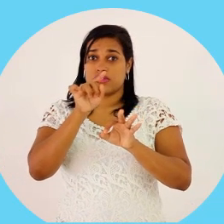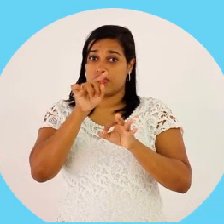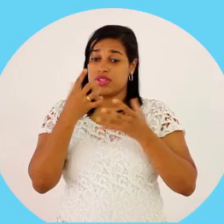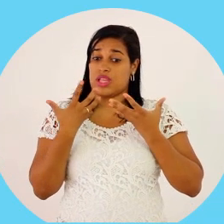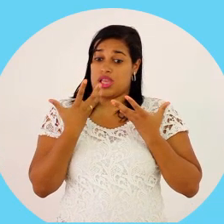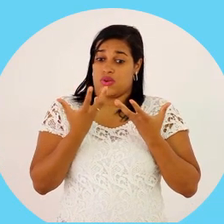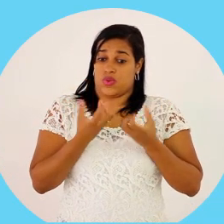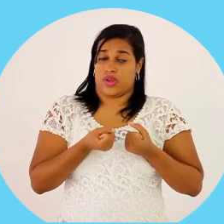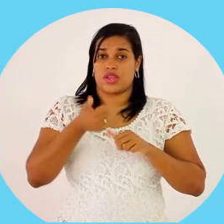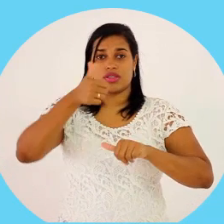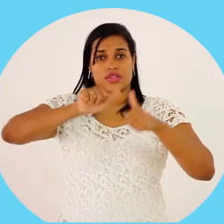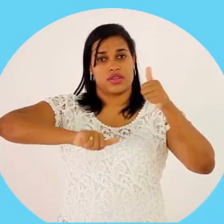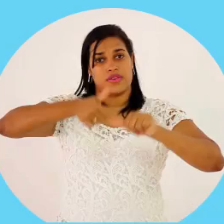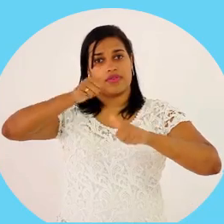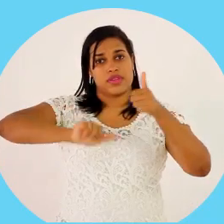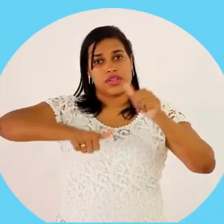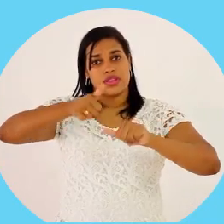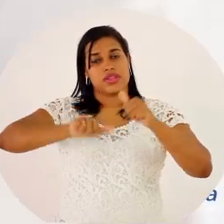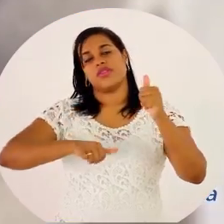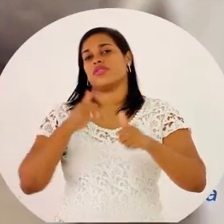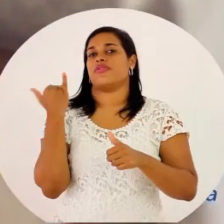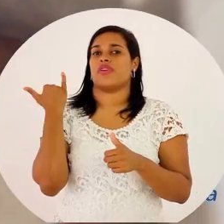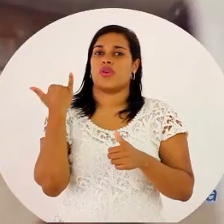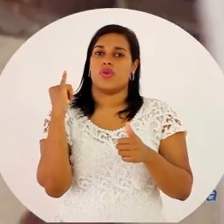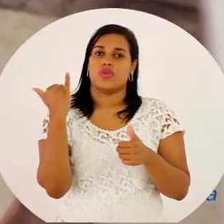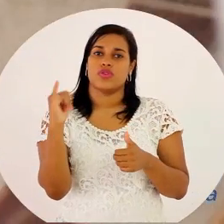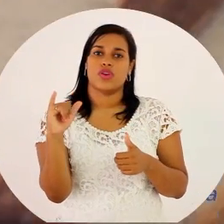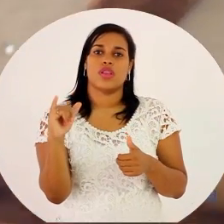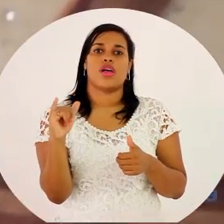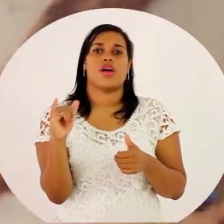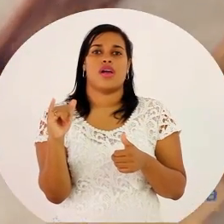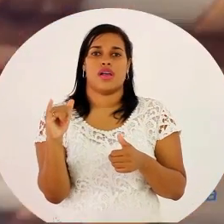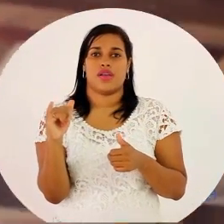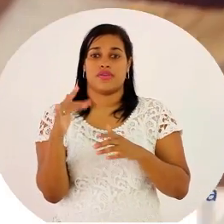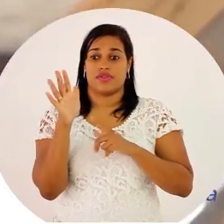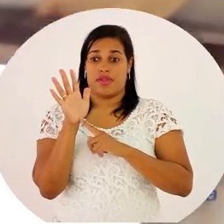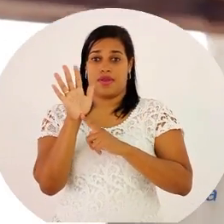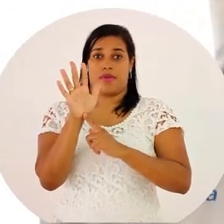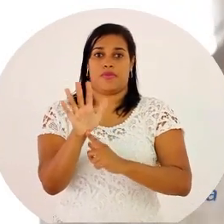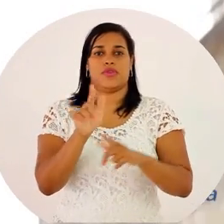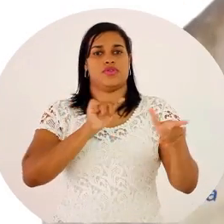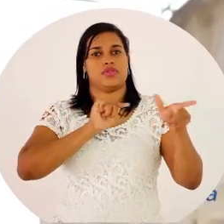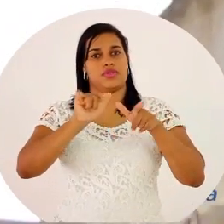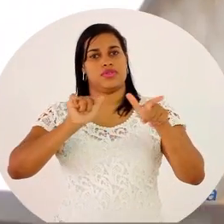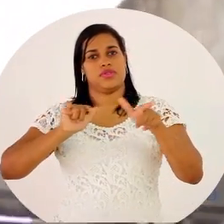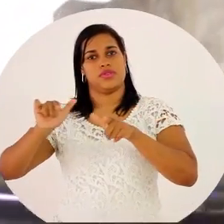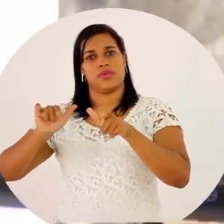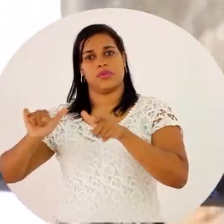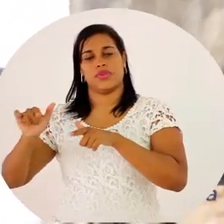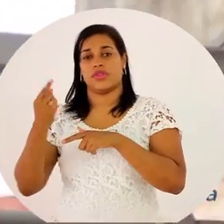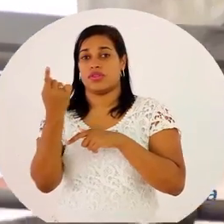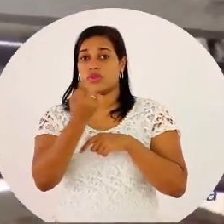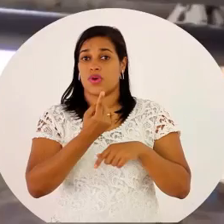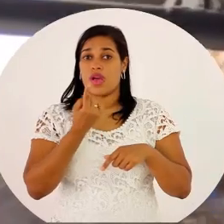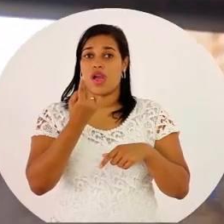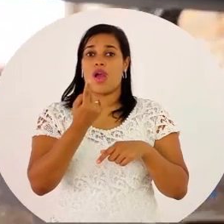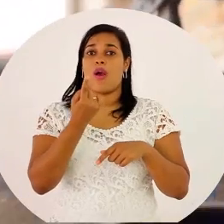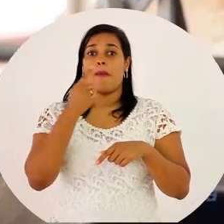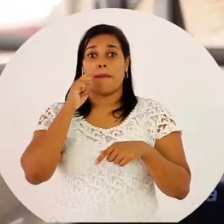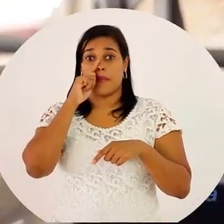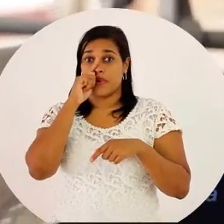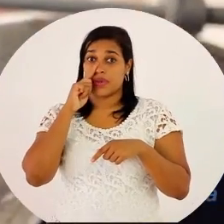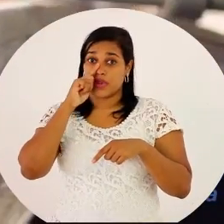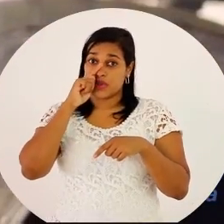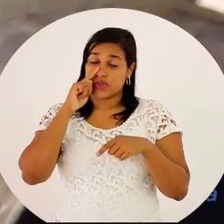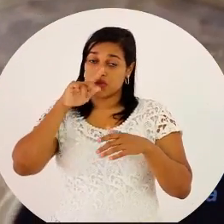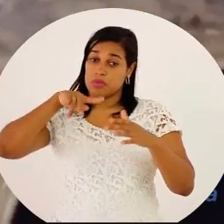errado, você vai avaliar um risco errado, você vai controlar um risco errado, você vai estar expondo o teu trabalhador a uma situação de risco,